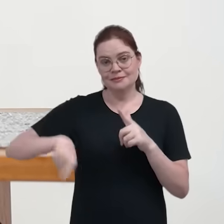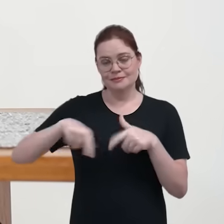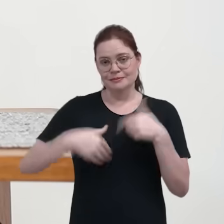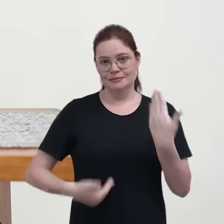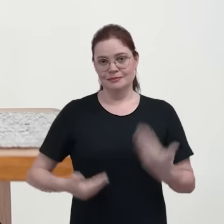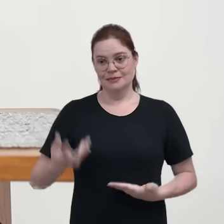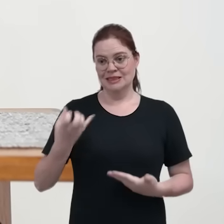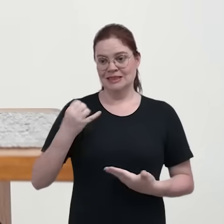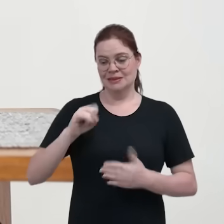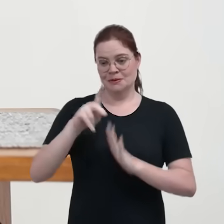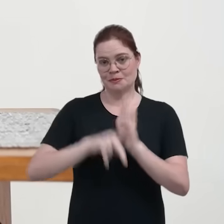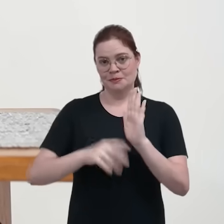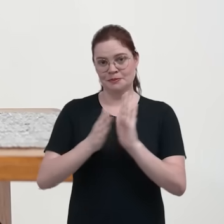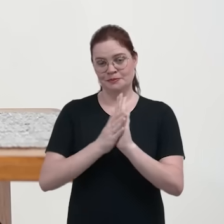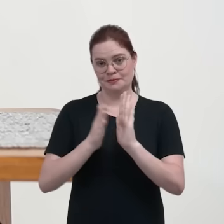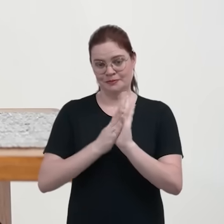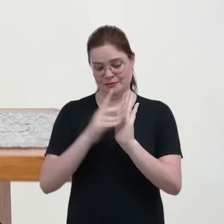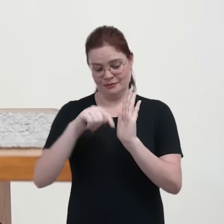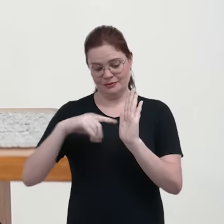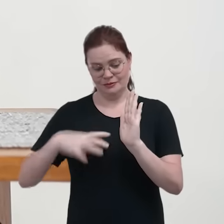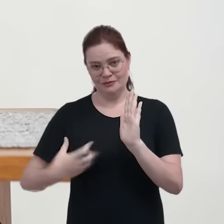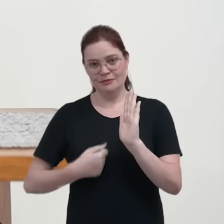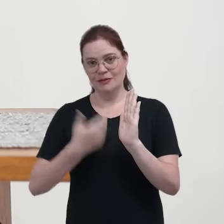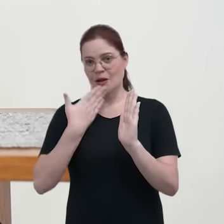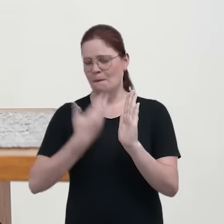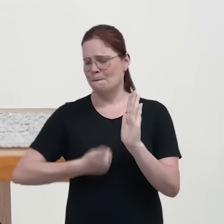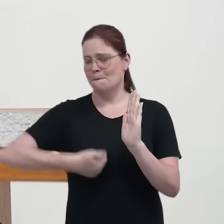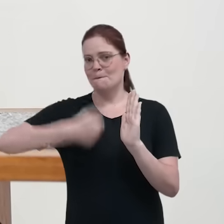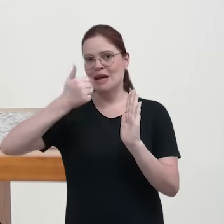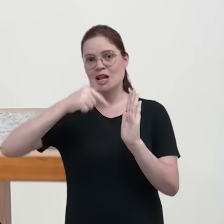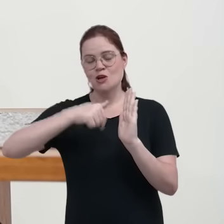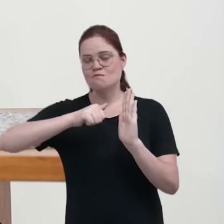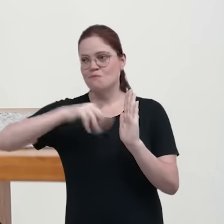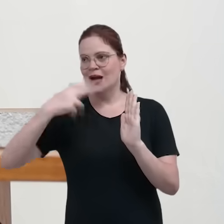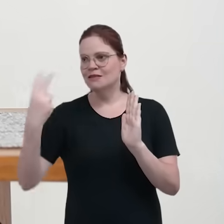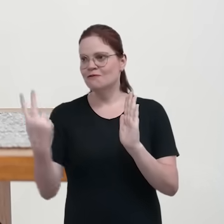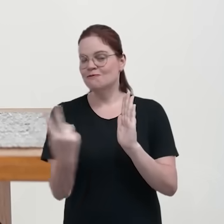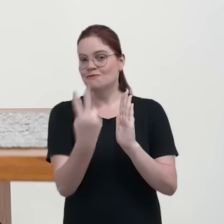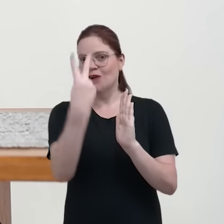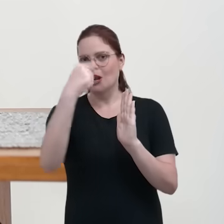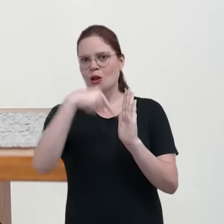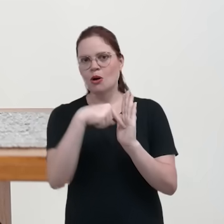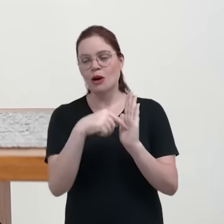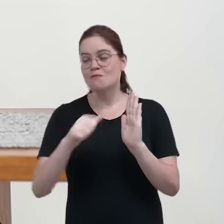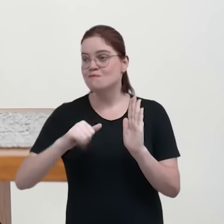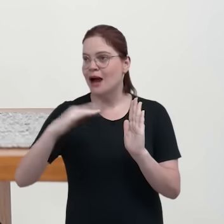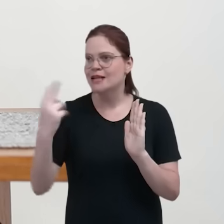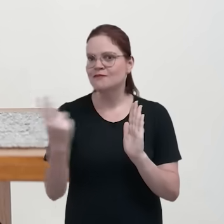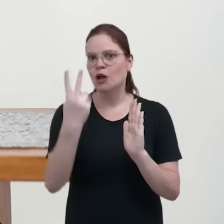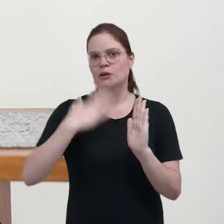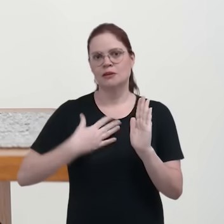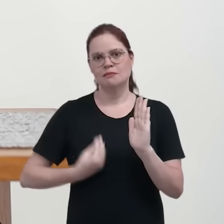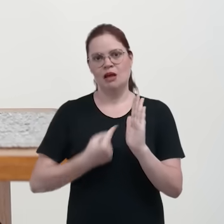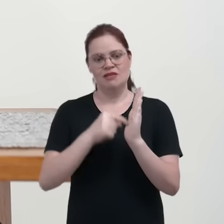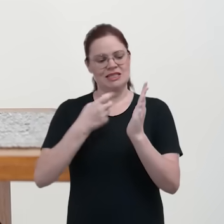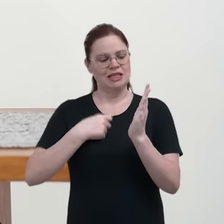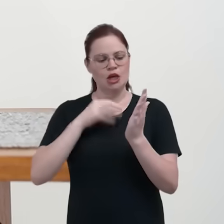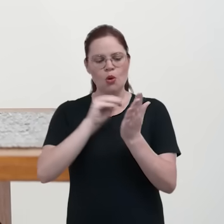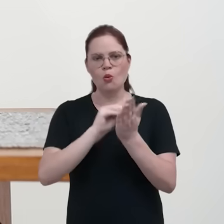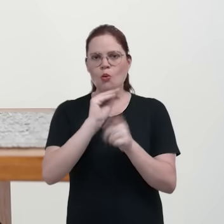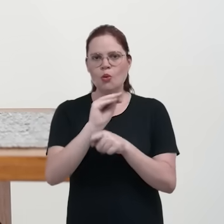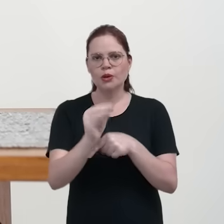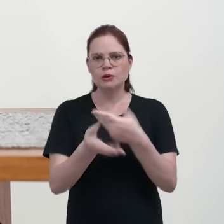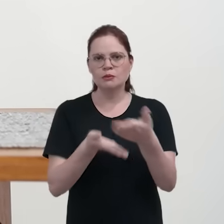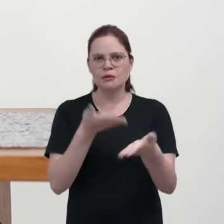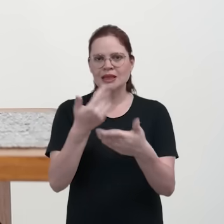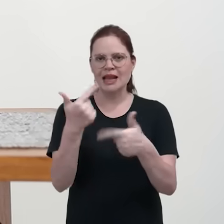que nós temos, que é o maior bem que nós adquirimos, que Deus nos deu, e que é a obra do Espírito Santo,